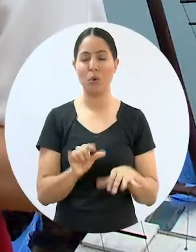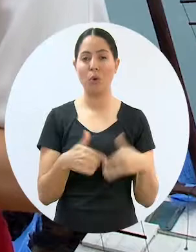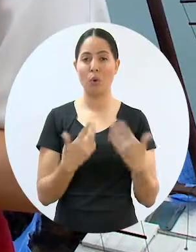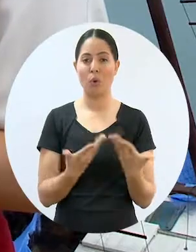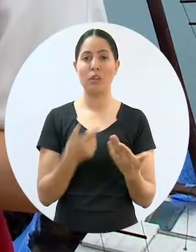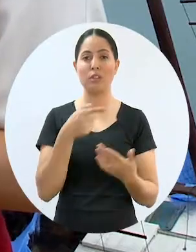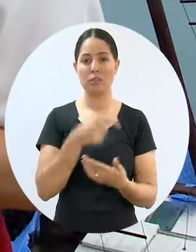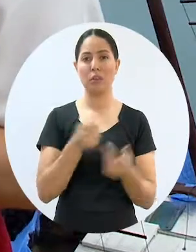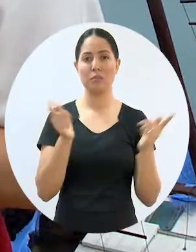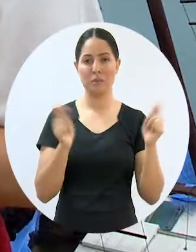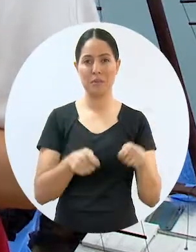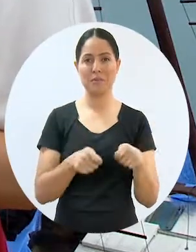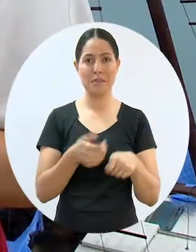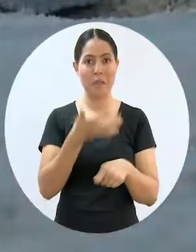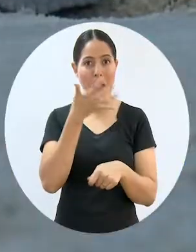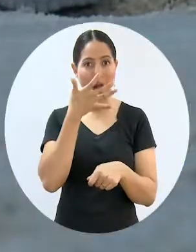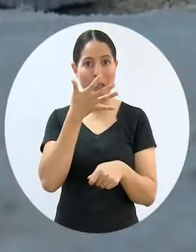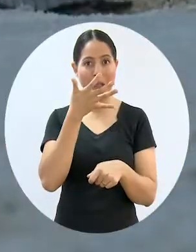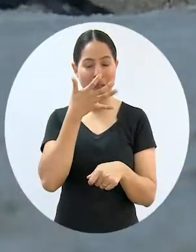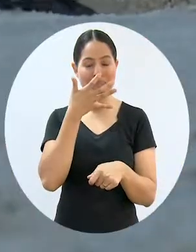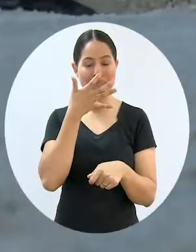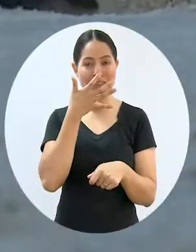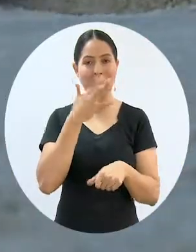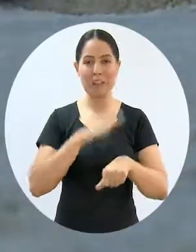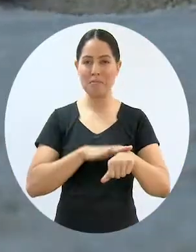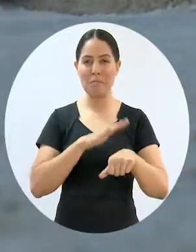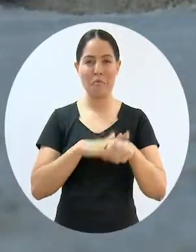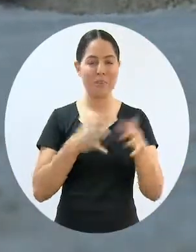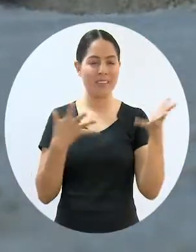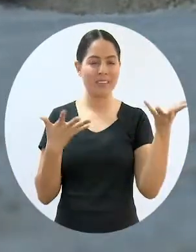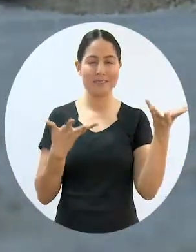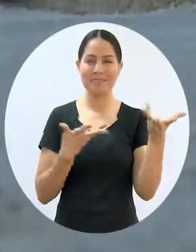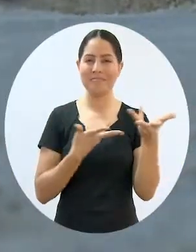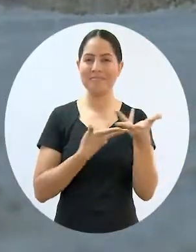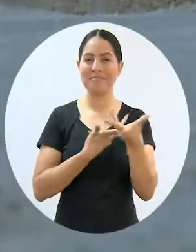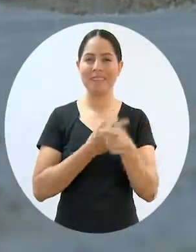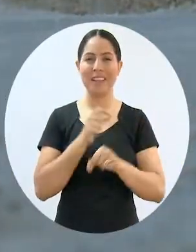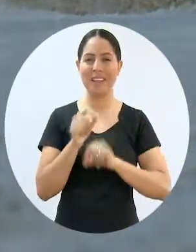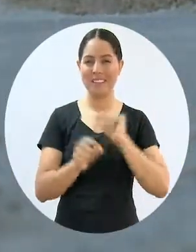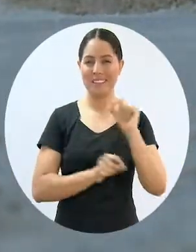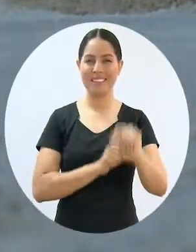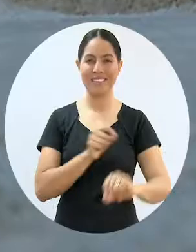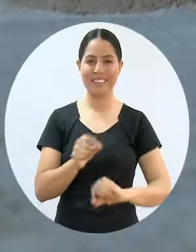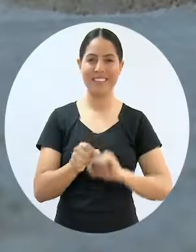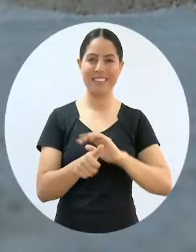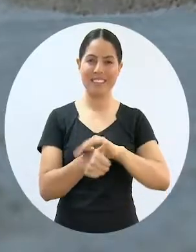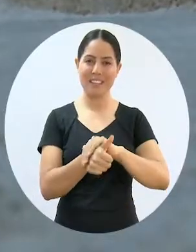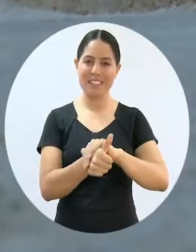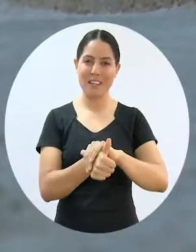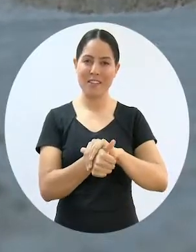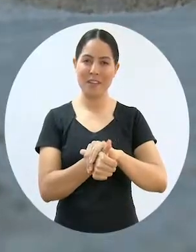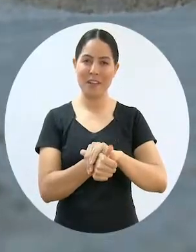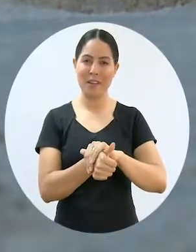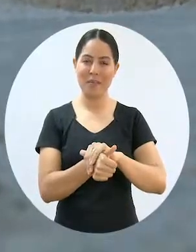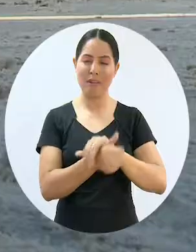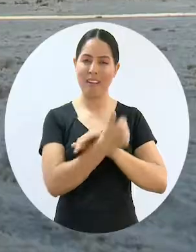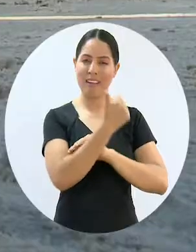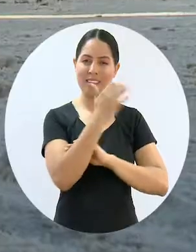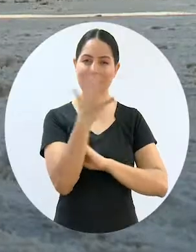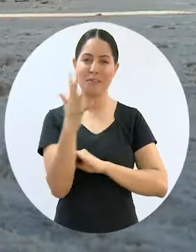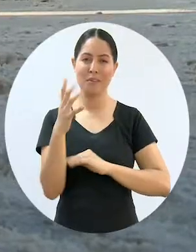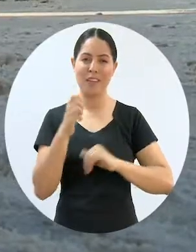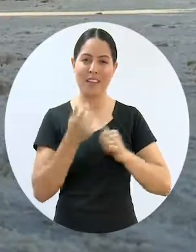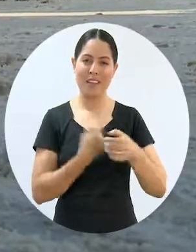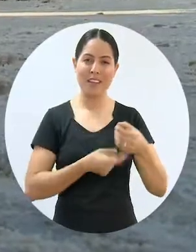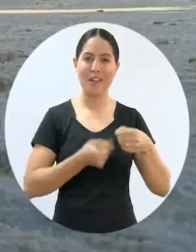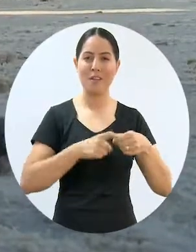e nós pudemos vivenciar aquele momento mágico, né, de pura expressão da natureza, né,